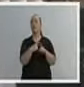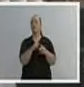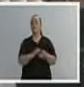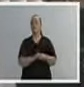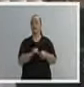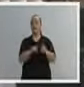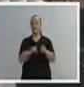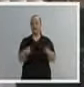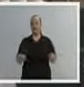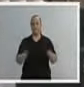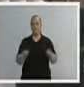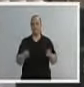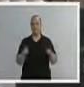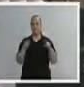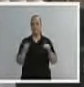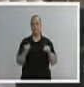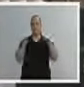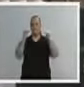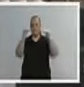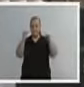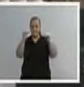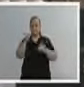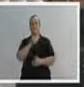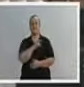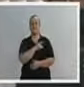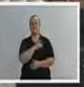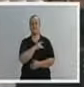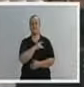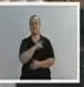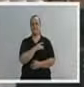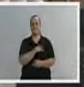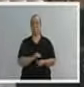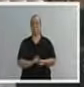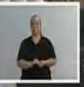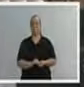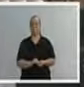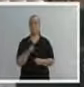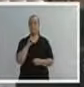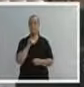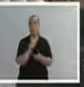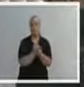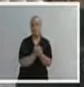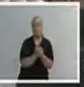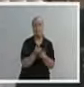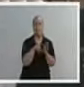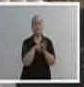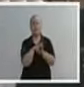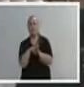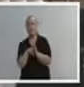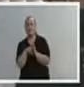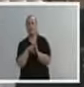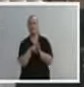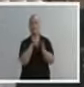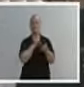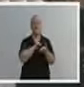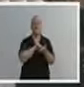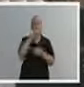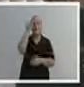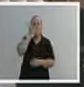medo. Quando se leva a cabo uma investigação, tu não tem 100% de prova materializada, mas tu